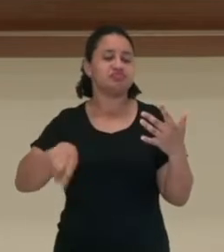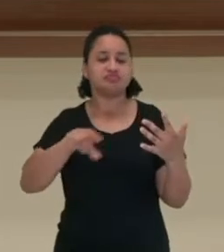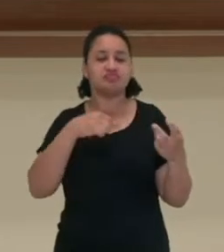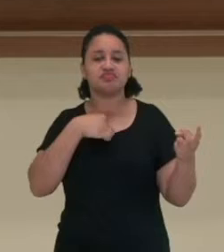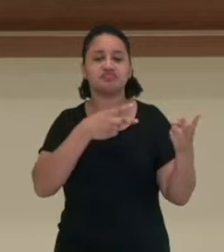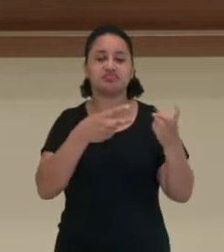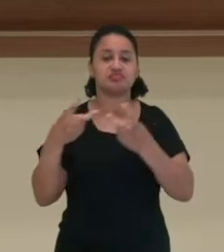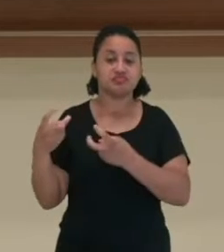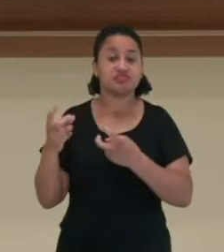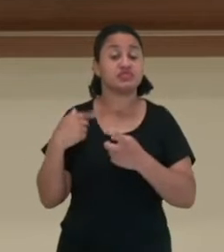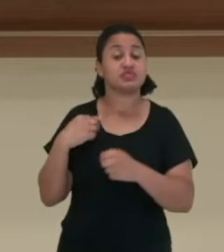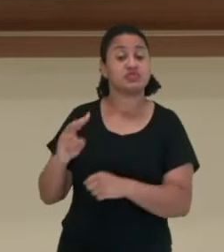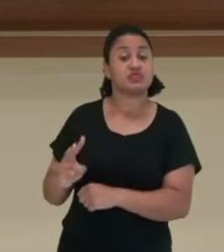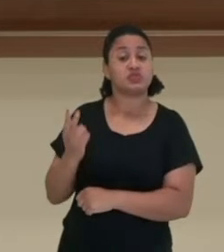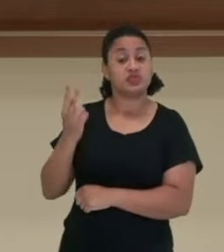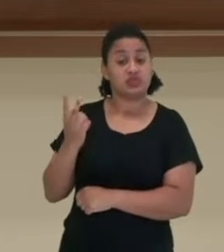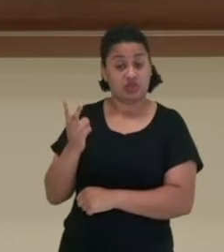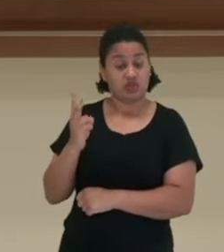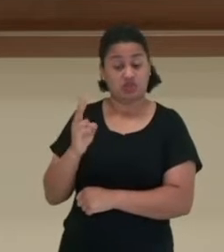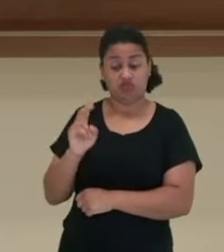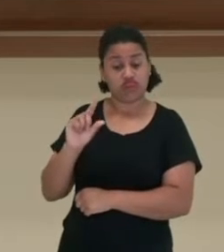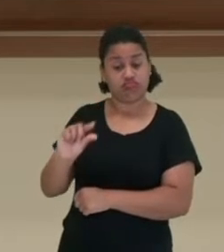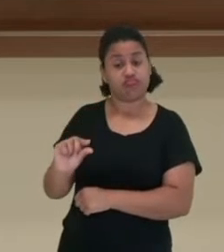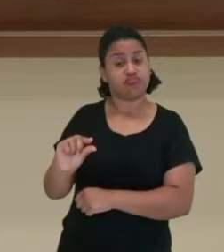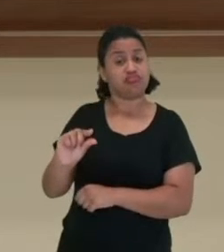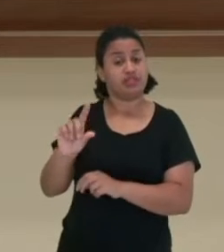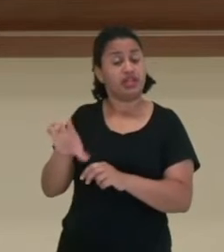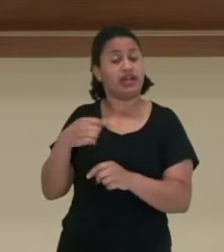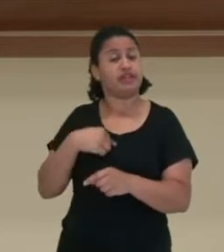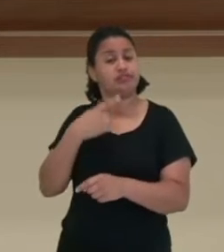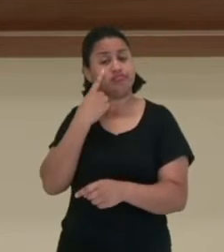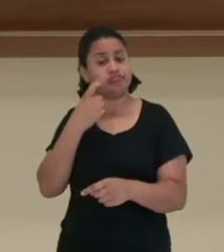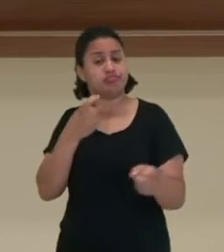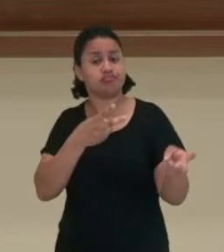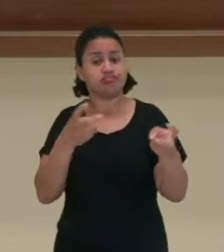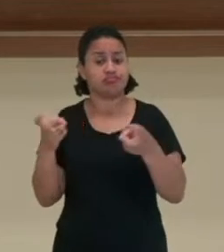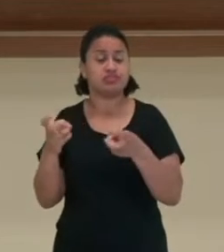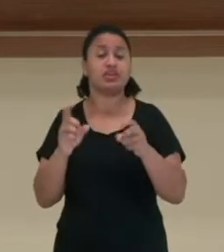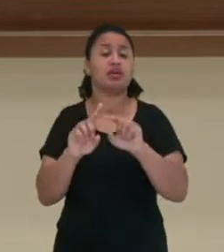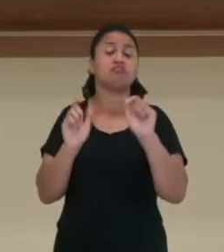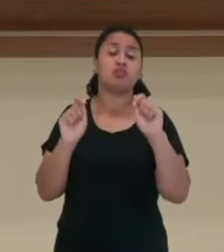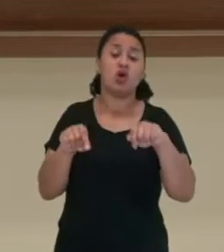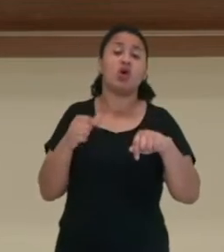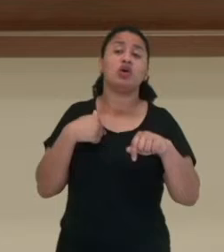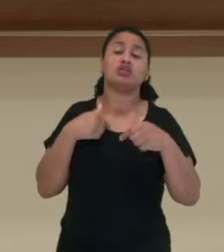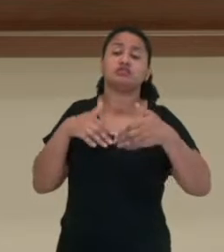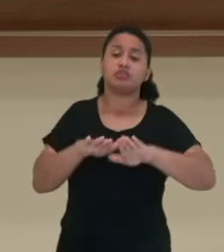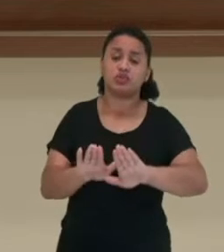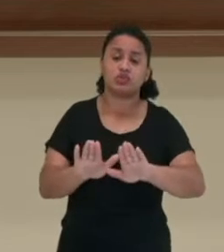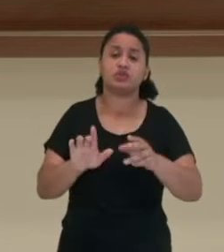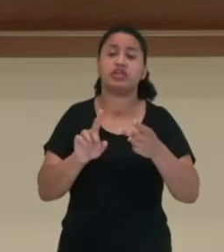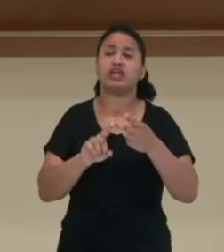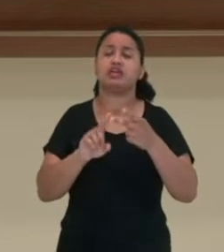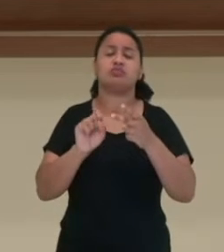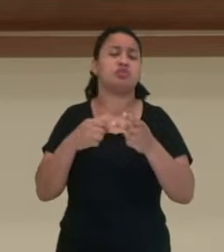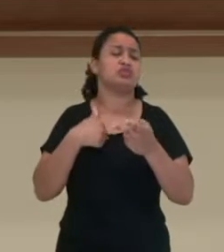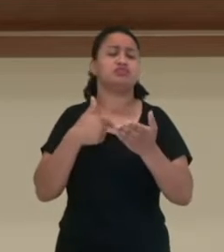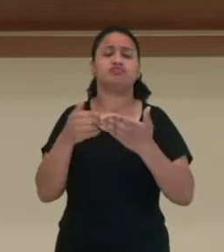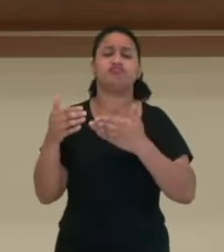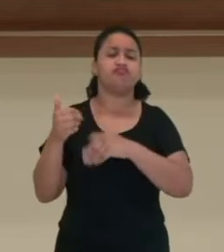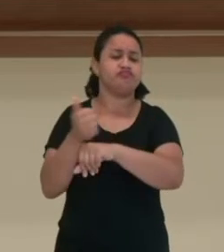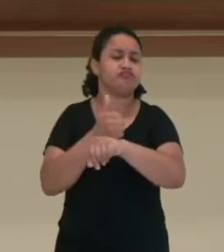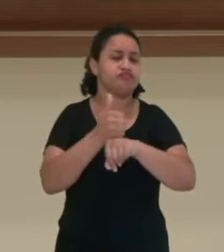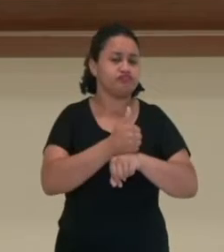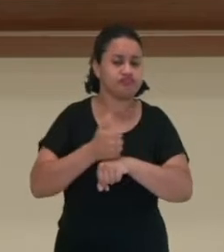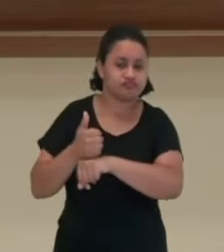ver que ele é um valor bem pequeno, vocês viram que é um valor bem pequeno, é bem interessante, pode ser uma costureira, pode ser qualquer uma das